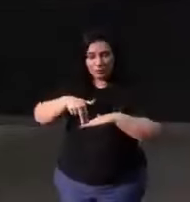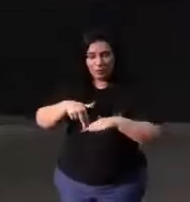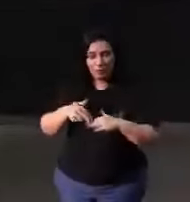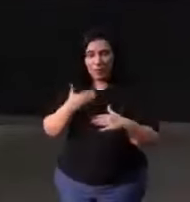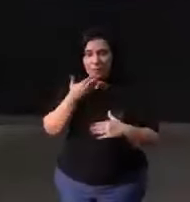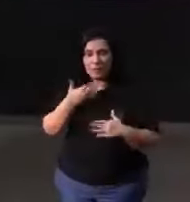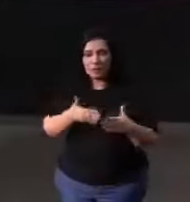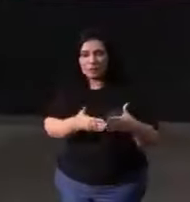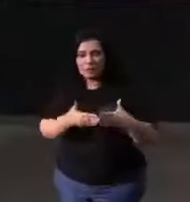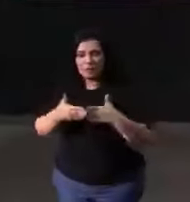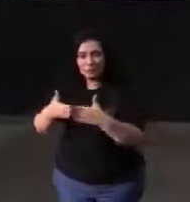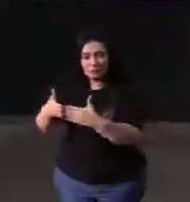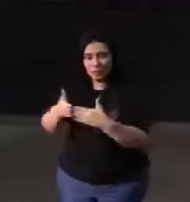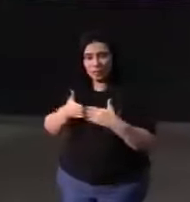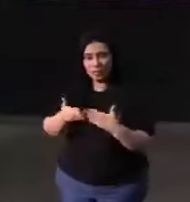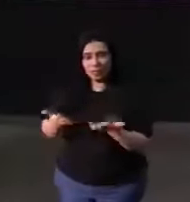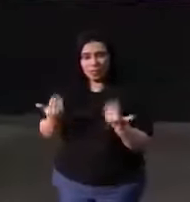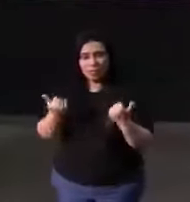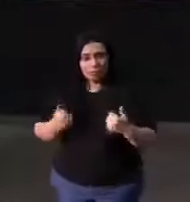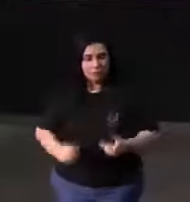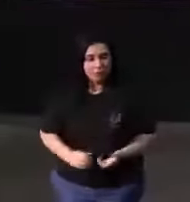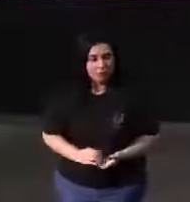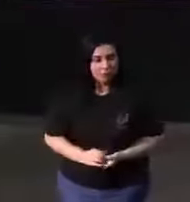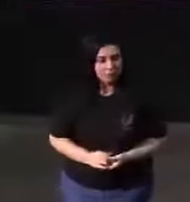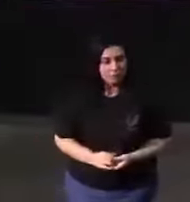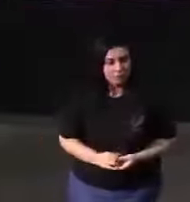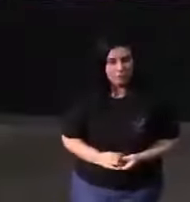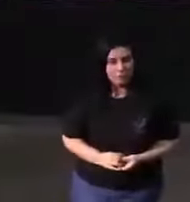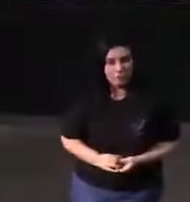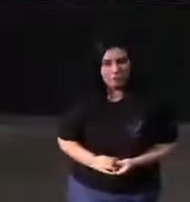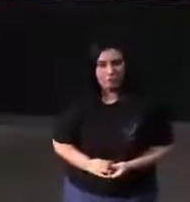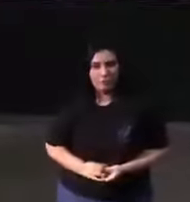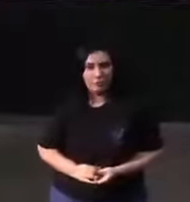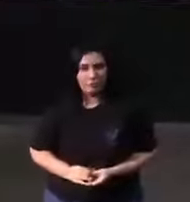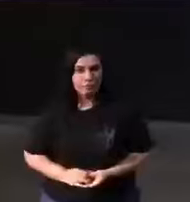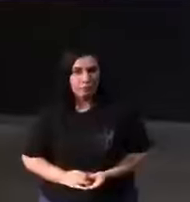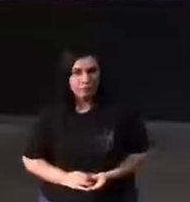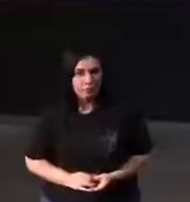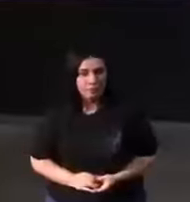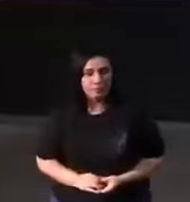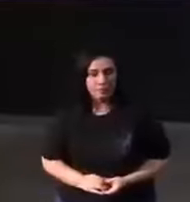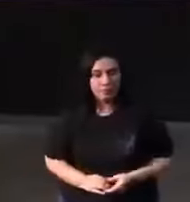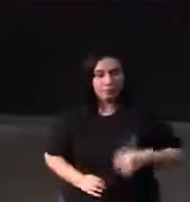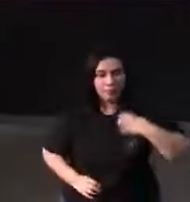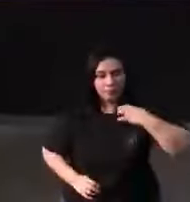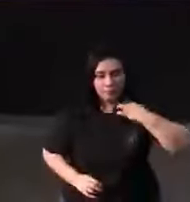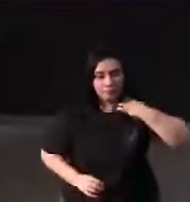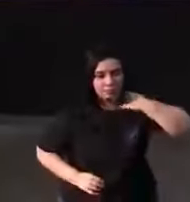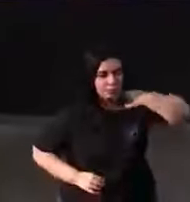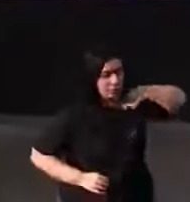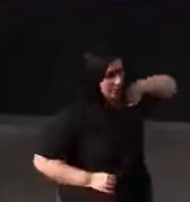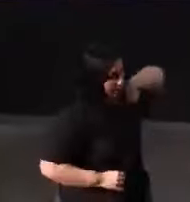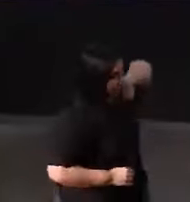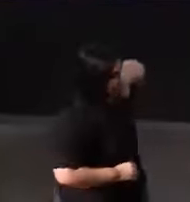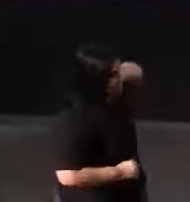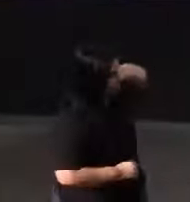Peça licença quem está do teu lado e caminhe em direção ao altar agora. Peça licença, pode pedir.